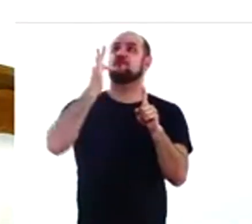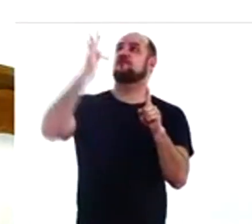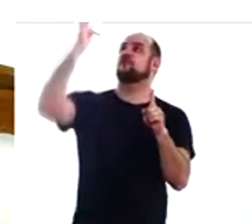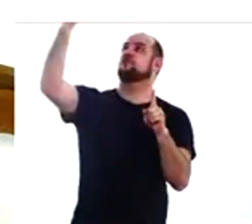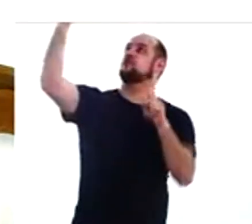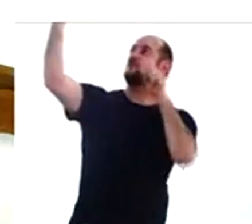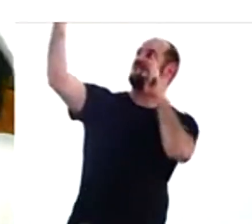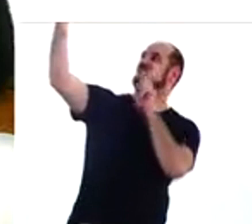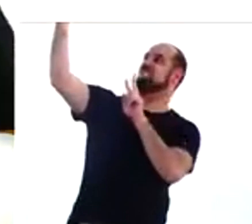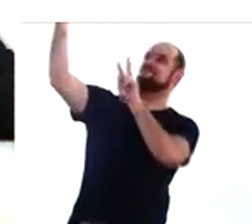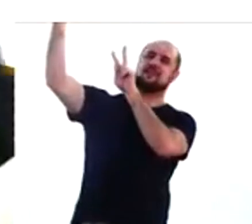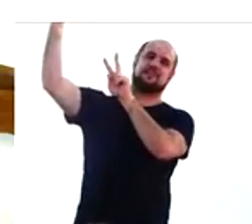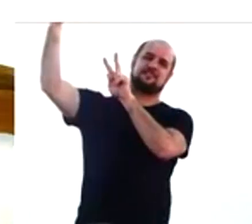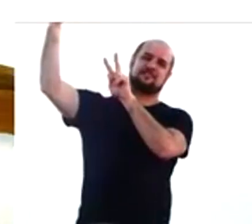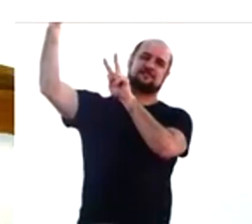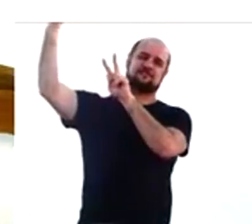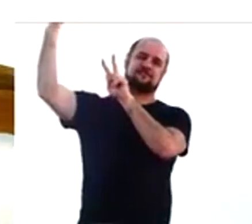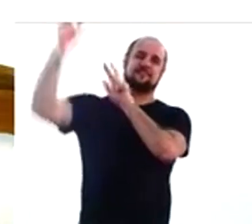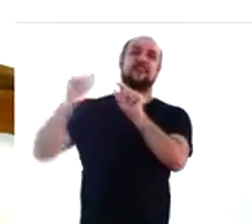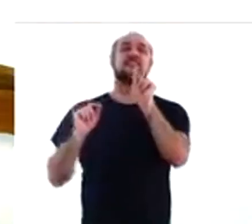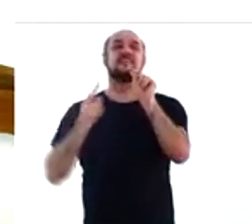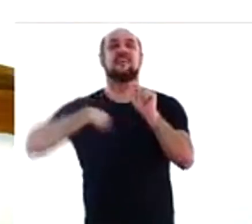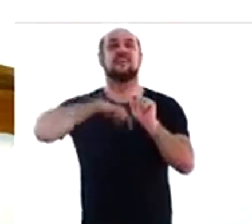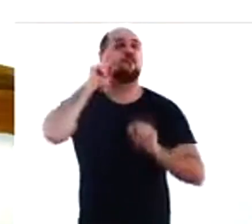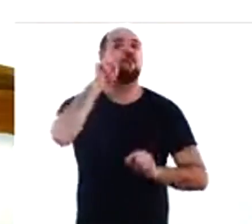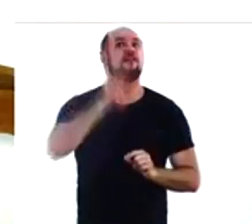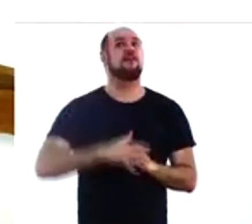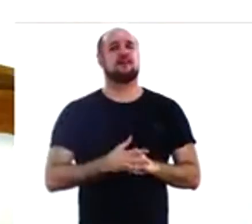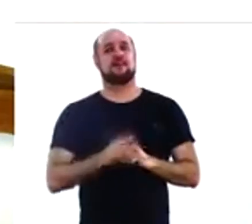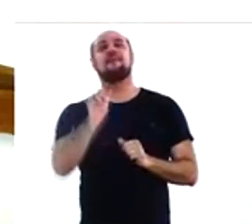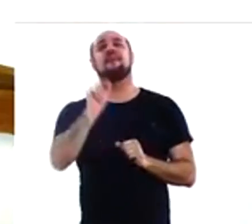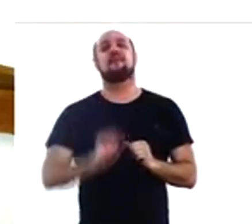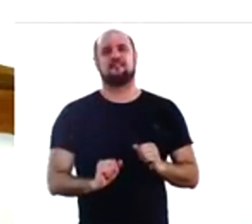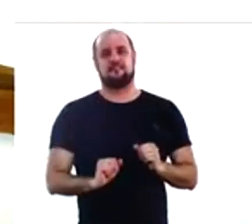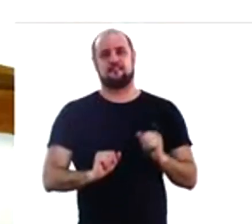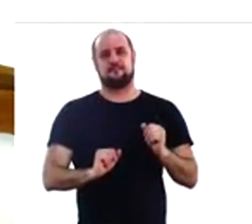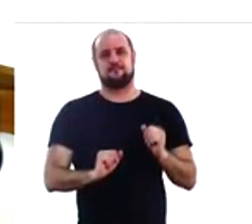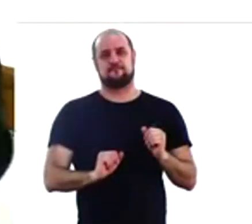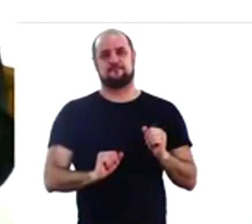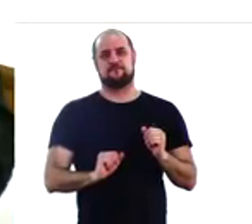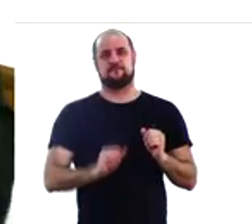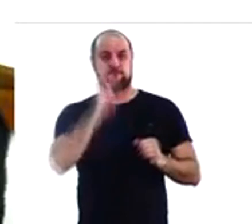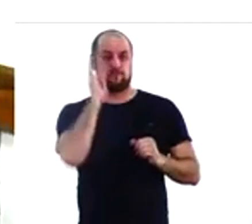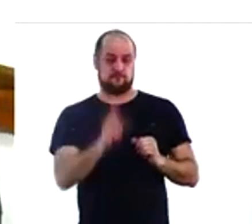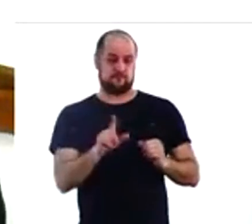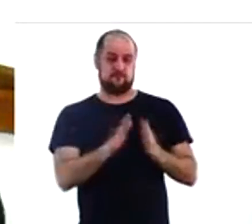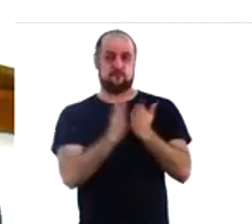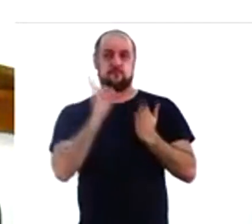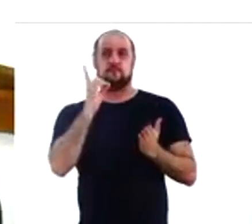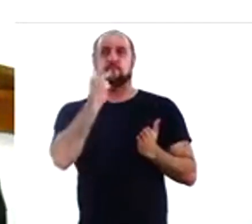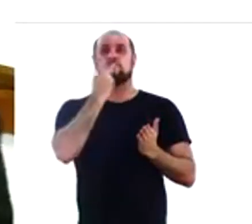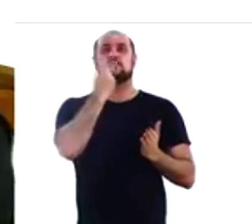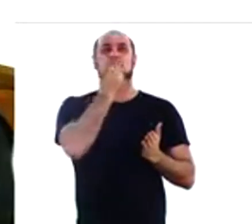alguns dias, para quem estamos olhando? Veja o que o texto diz. O texto nos dá uma